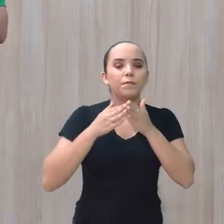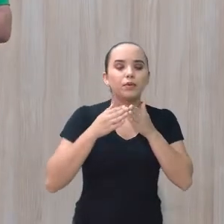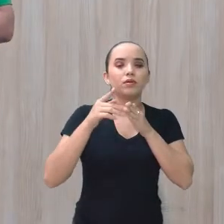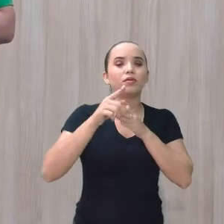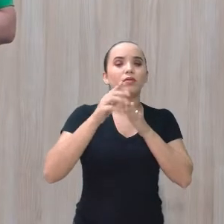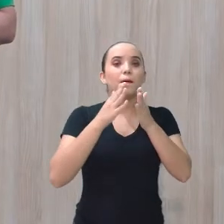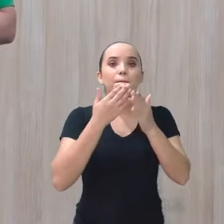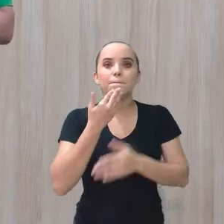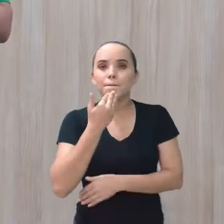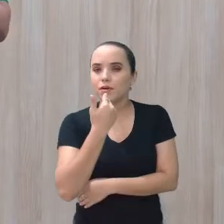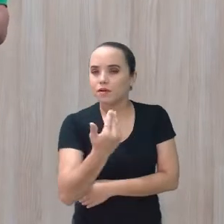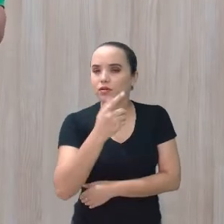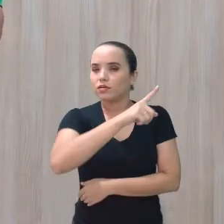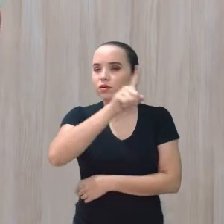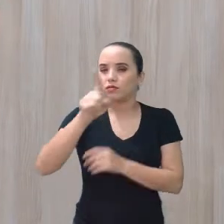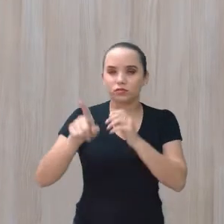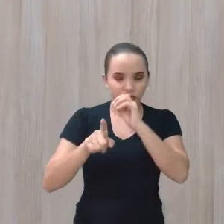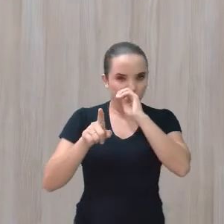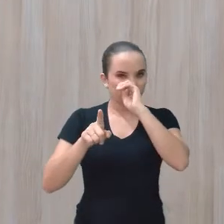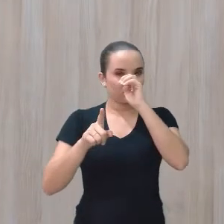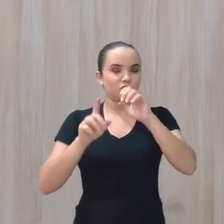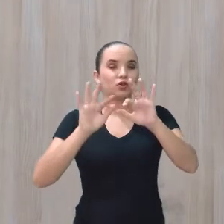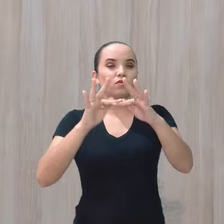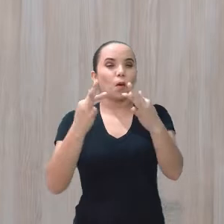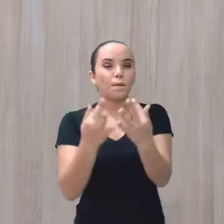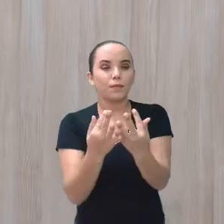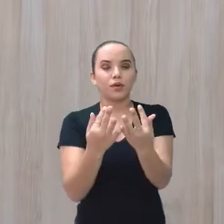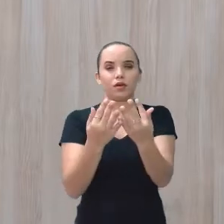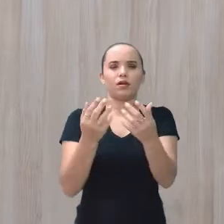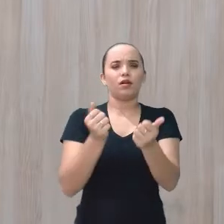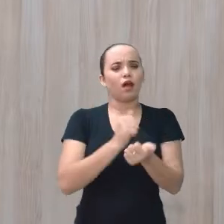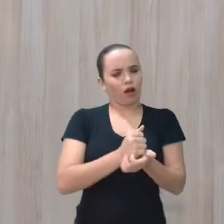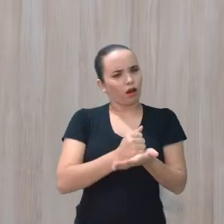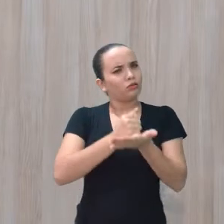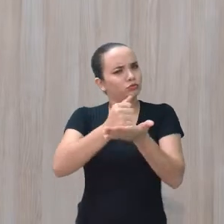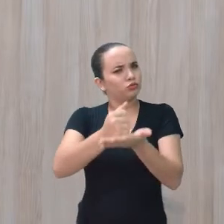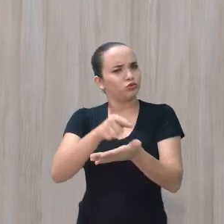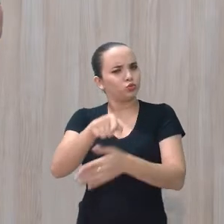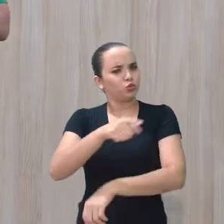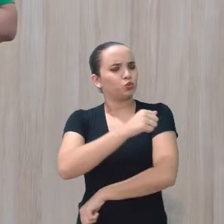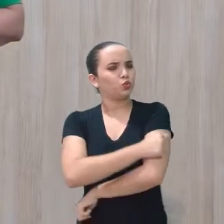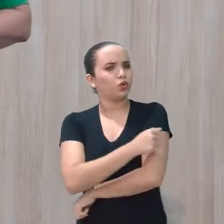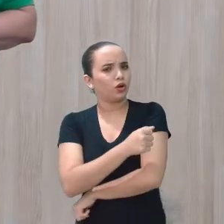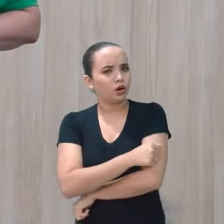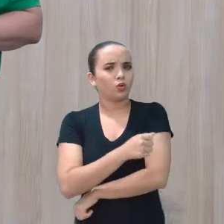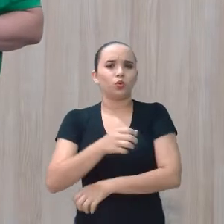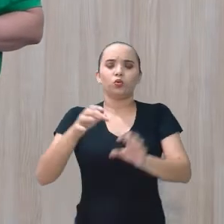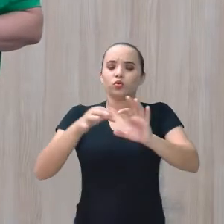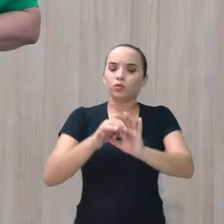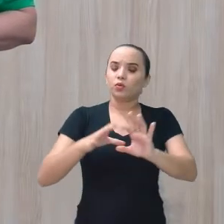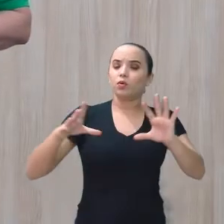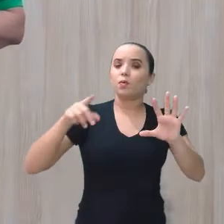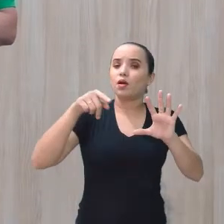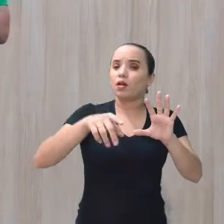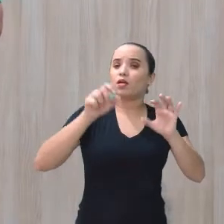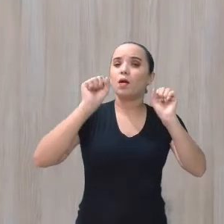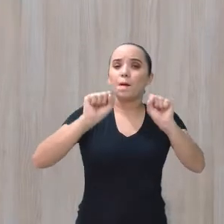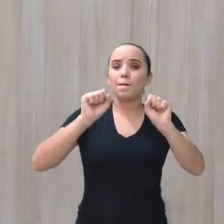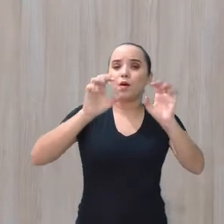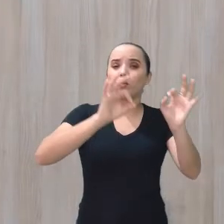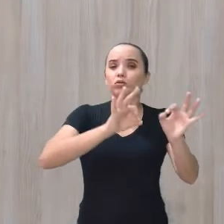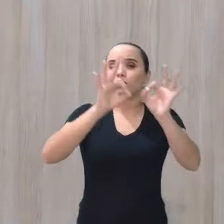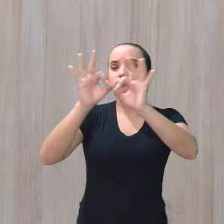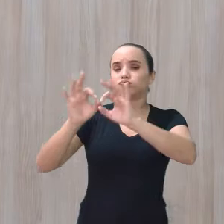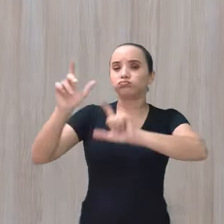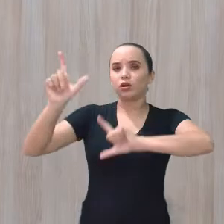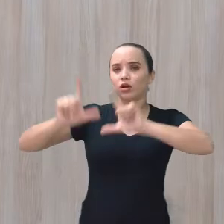aluno, essa aluna a se conectar com este conteúdo, permitindo que nesse momento eles possam assistir pela TV. Caso